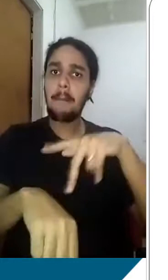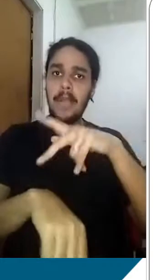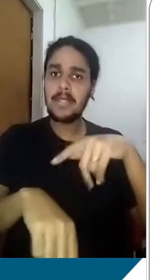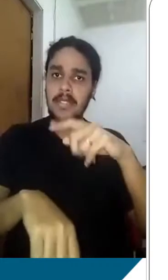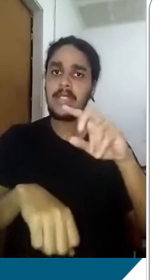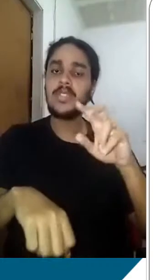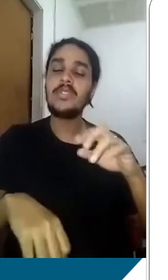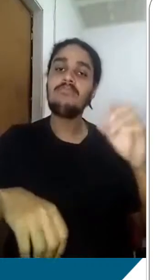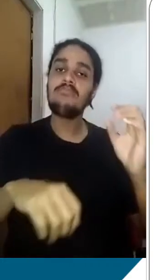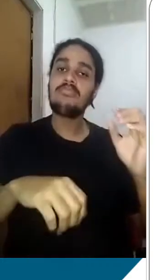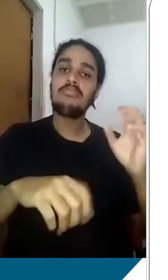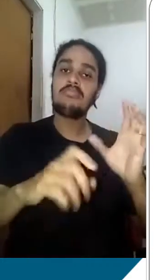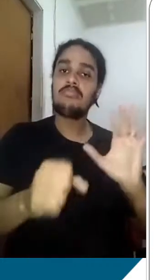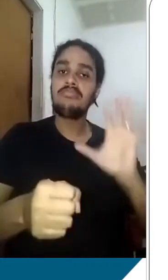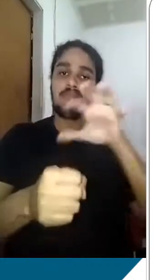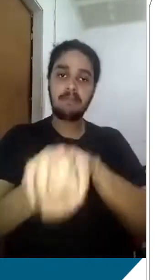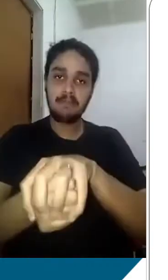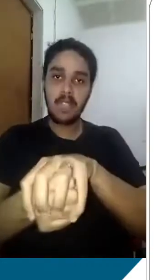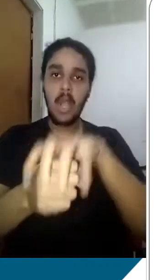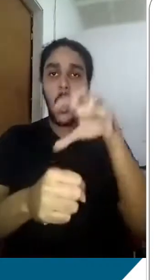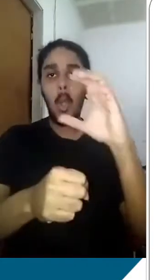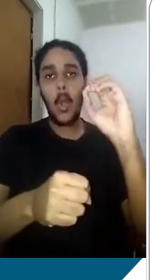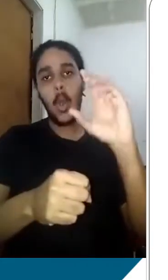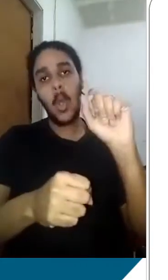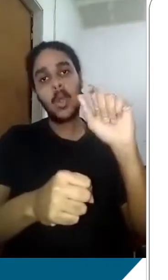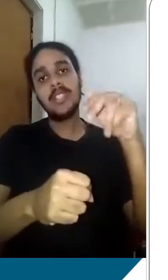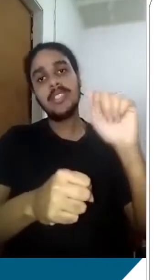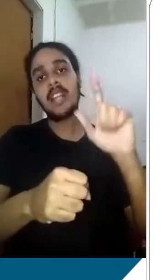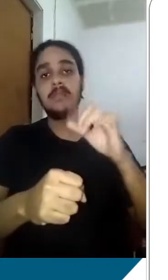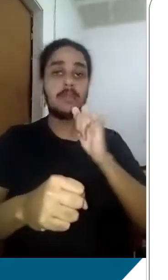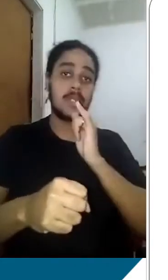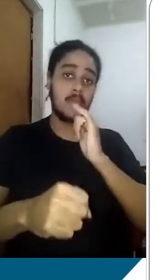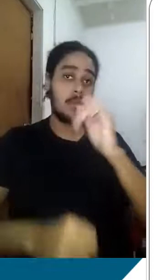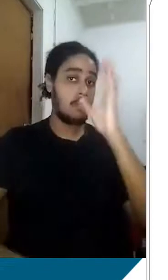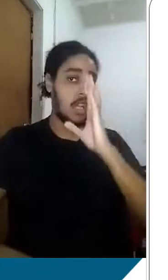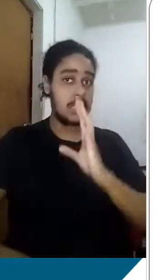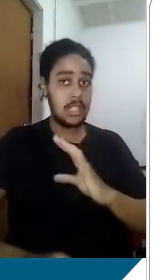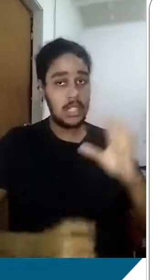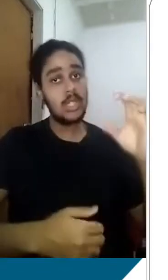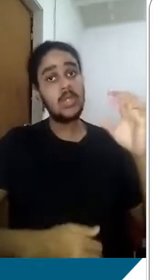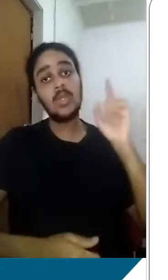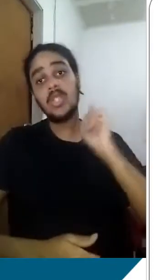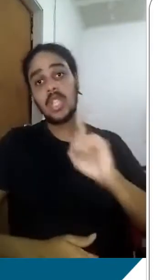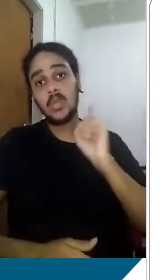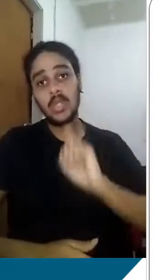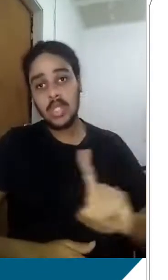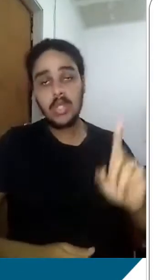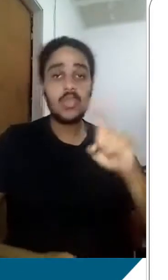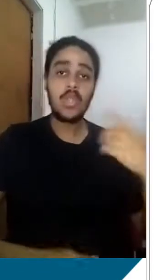países que foram colonizados, né? Por exemplo, o Brasil, os Estados Unidos, a gente também